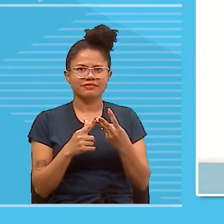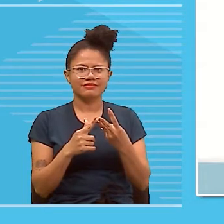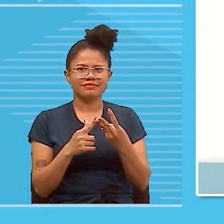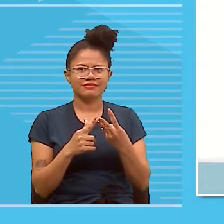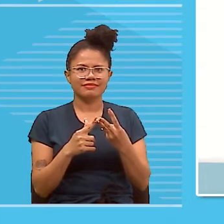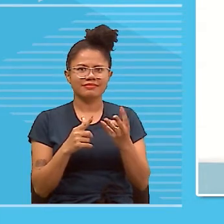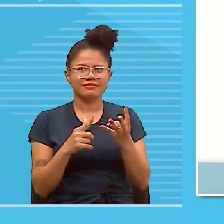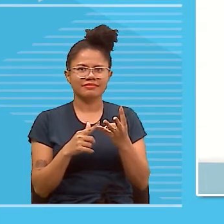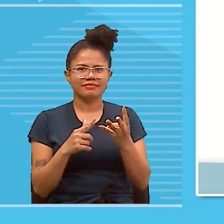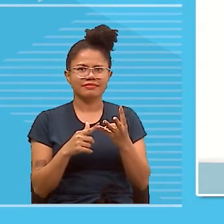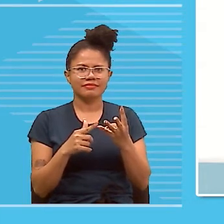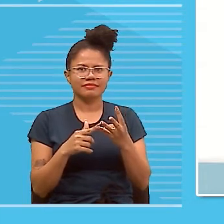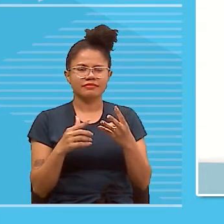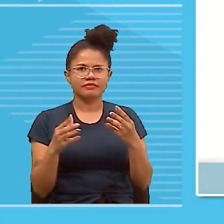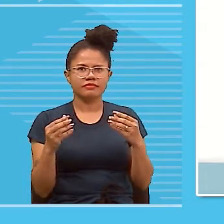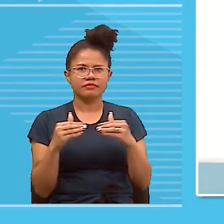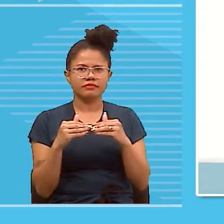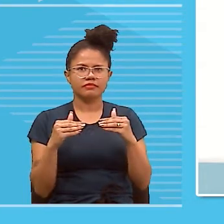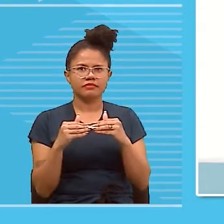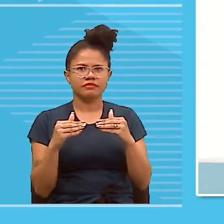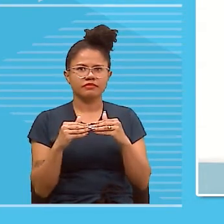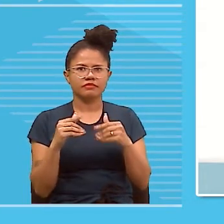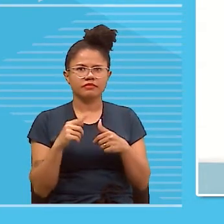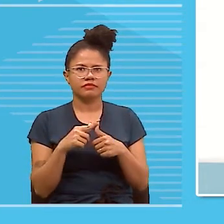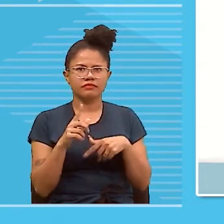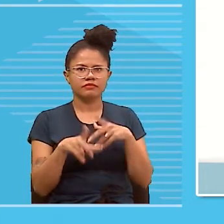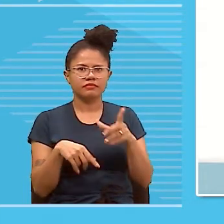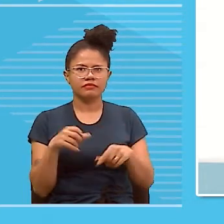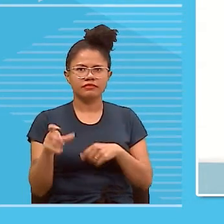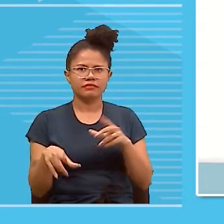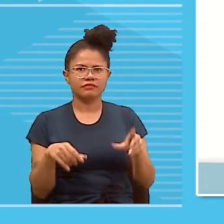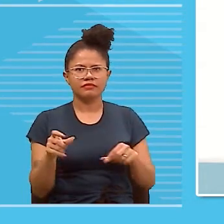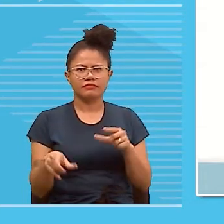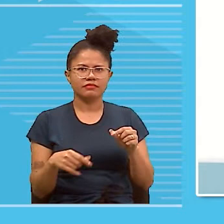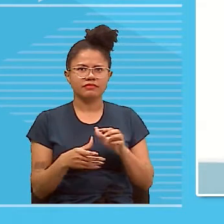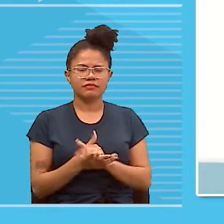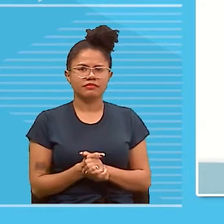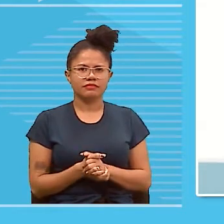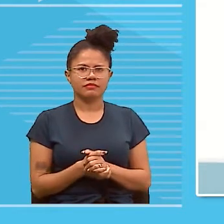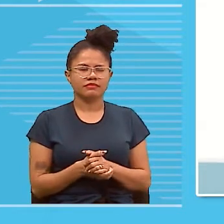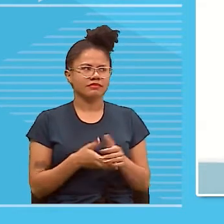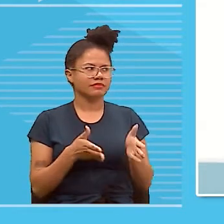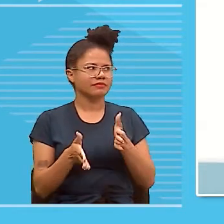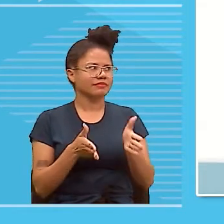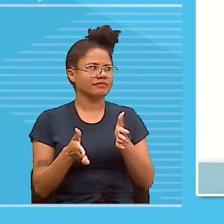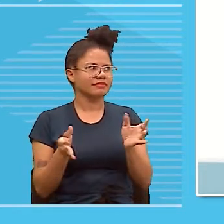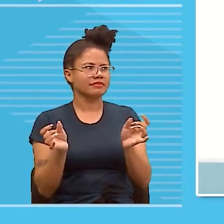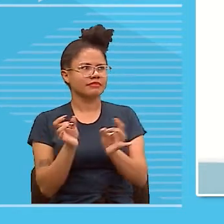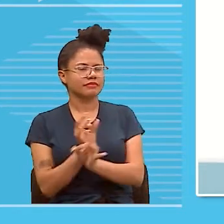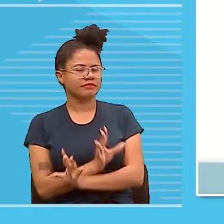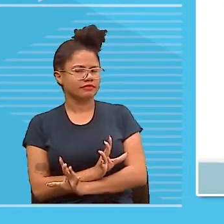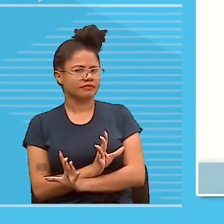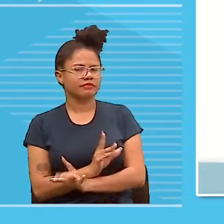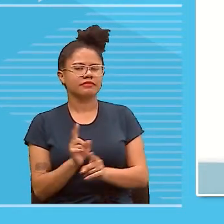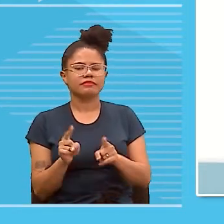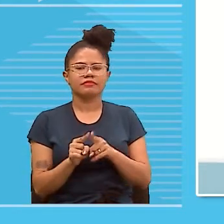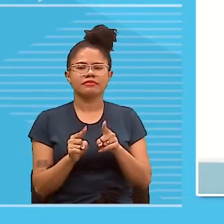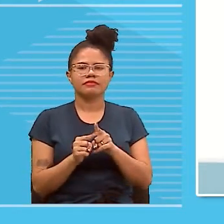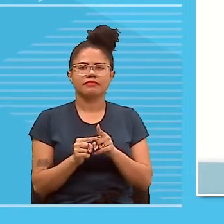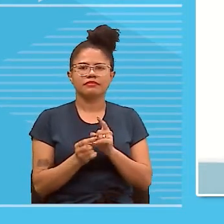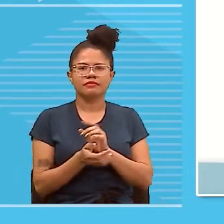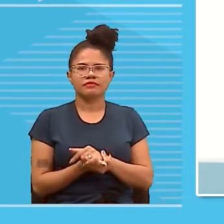concessivas condicionais temporais finais e